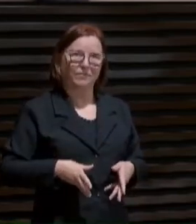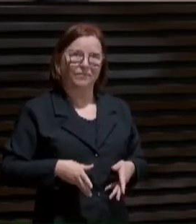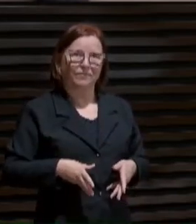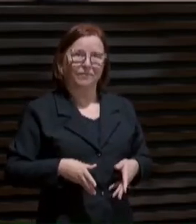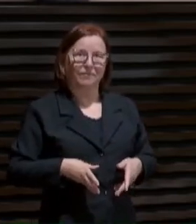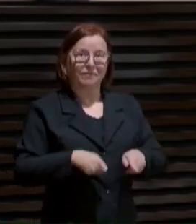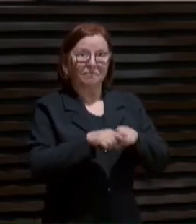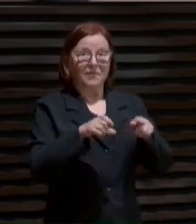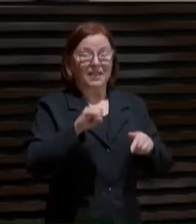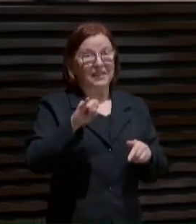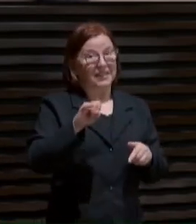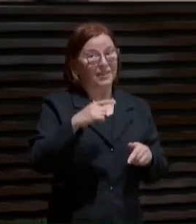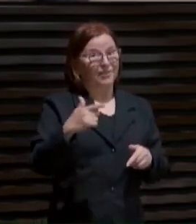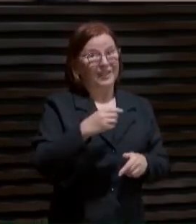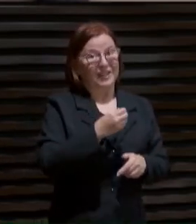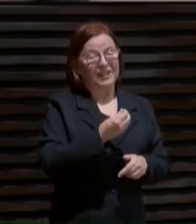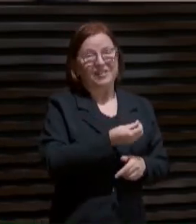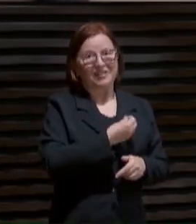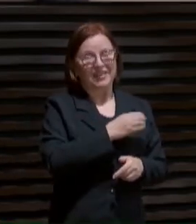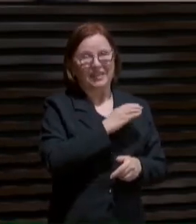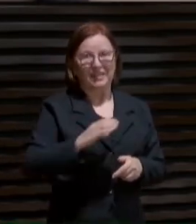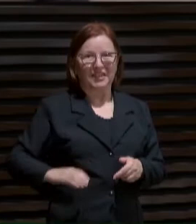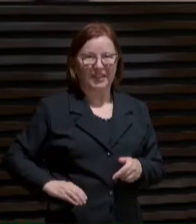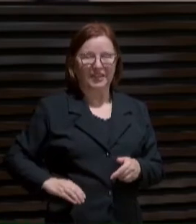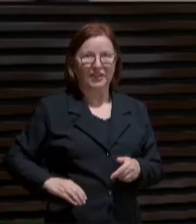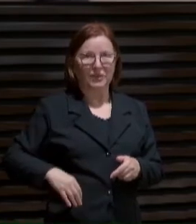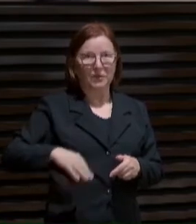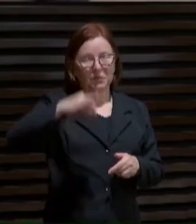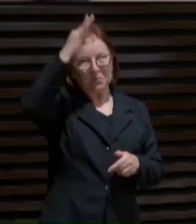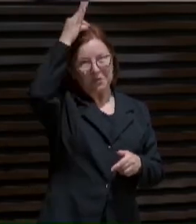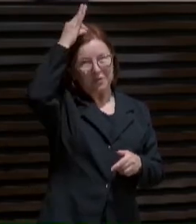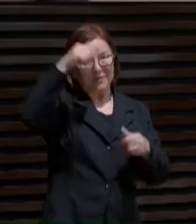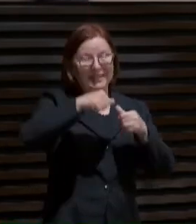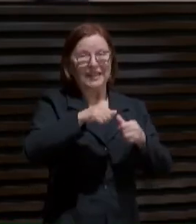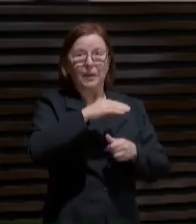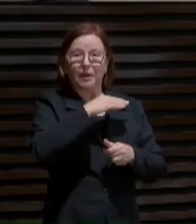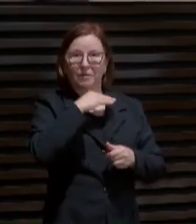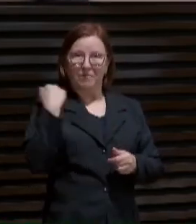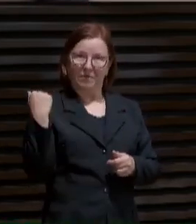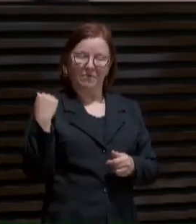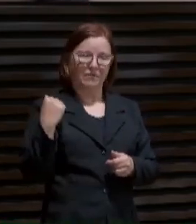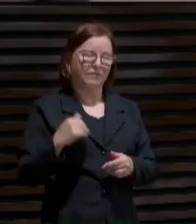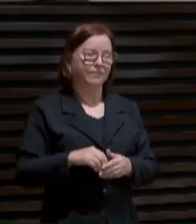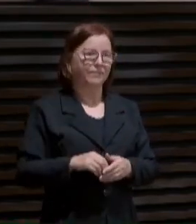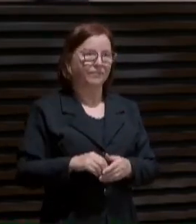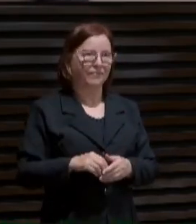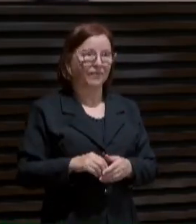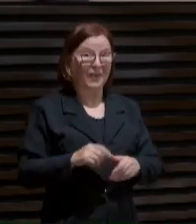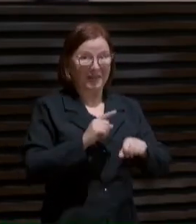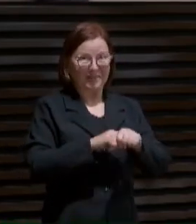está morto para Deus porque aí o pecado a leva à morte quando o senhor Jesus nos